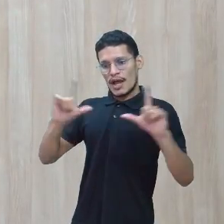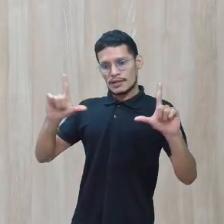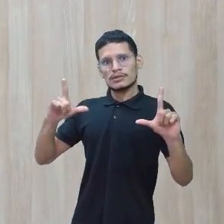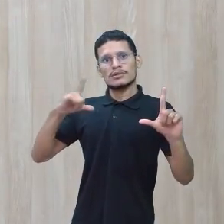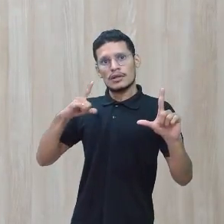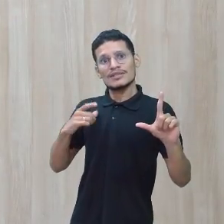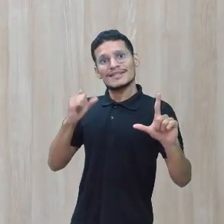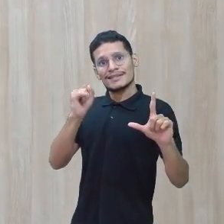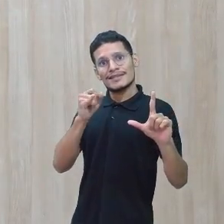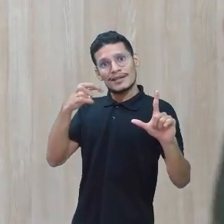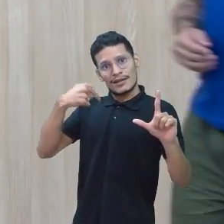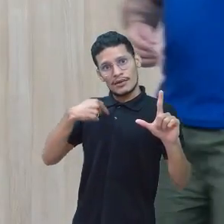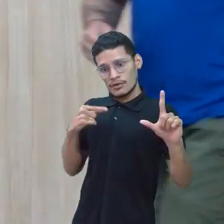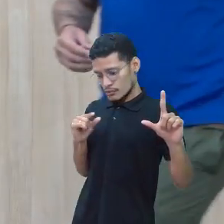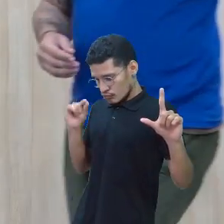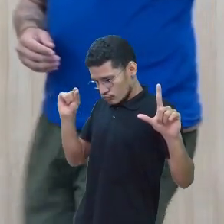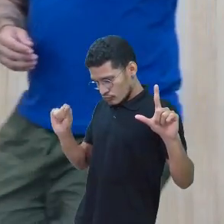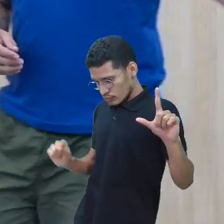aqui,